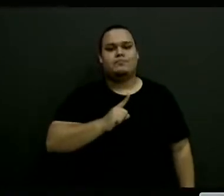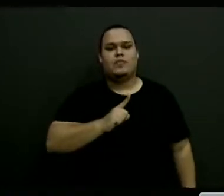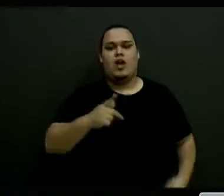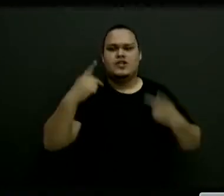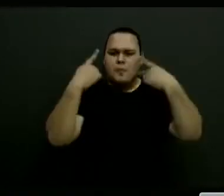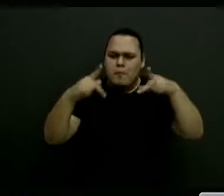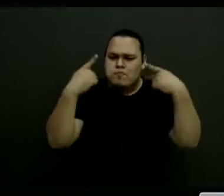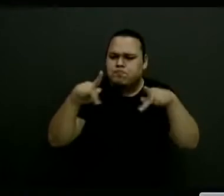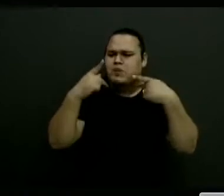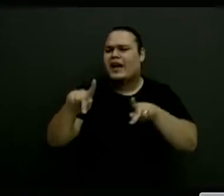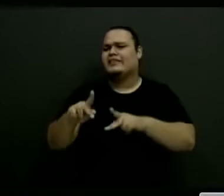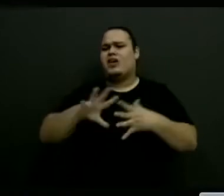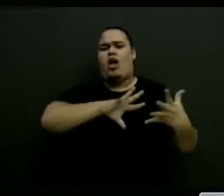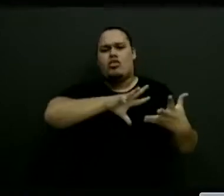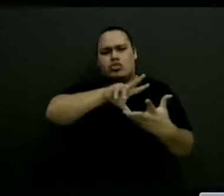num homem de negócios,